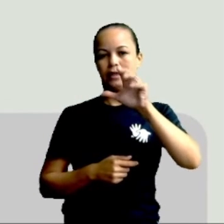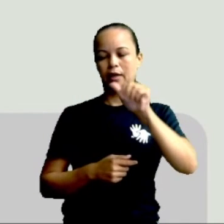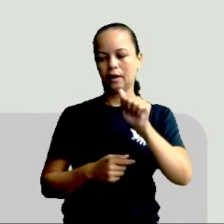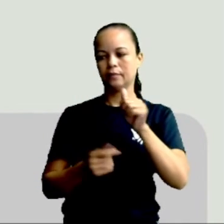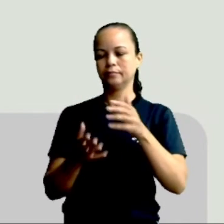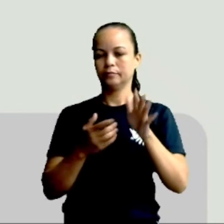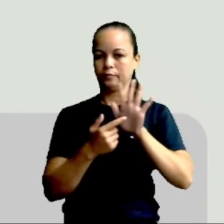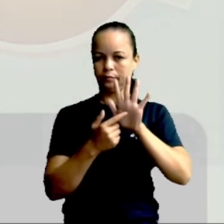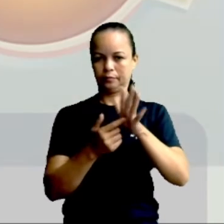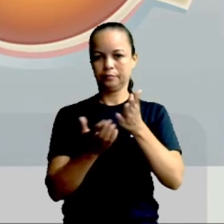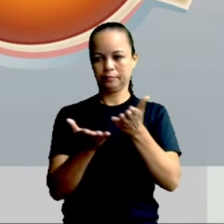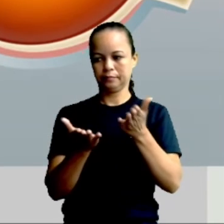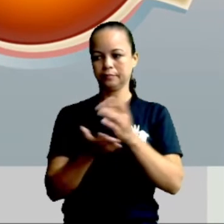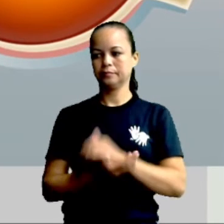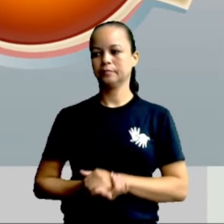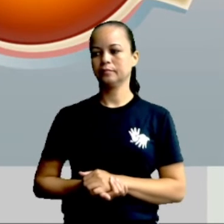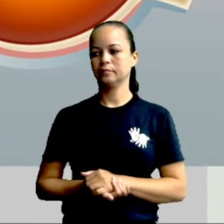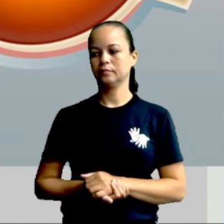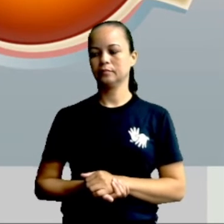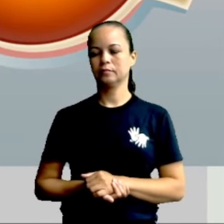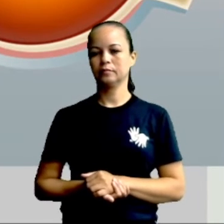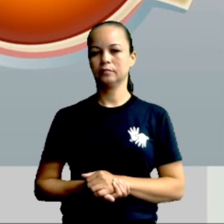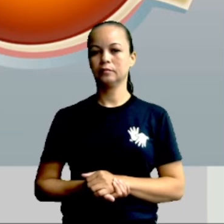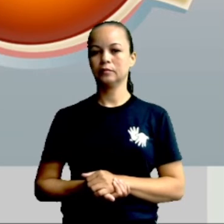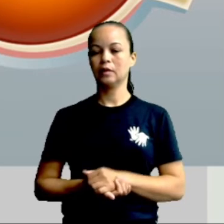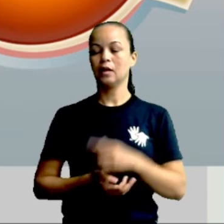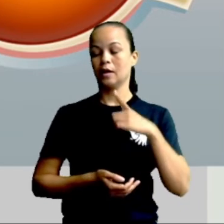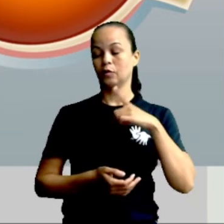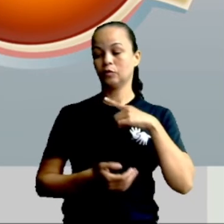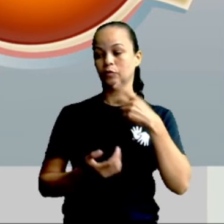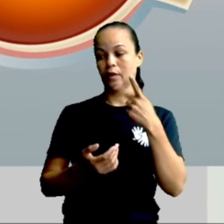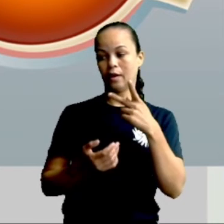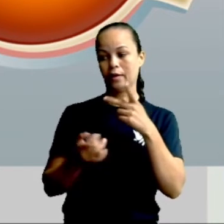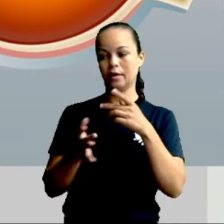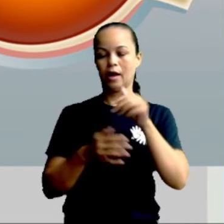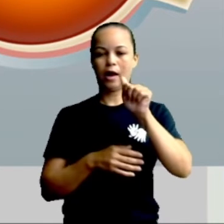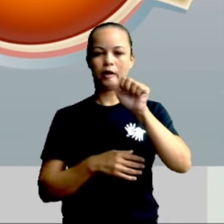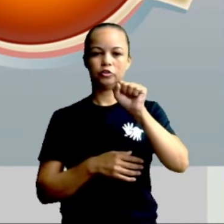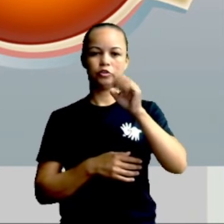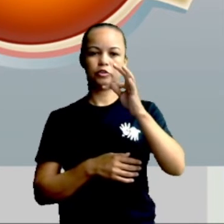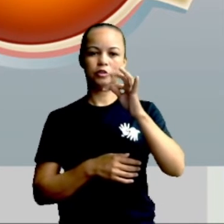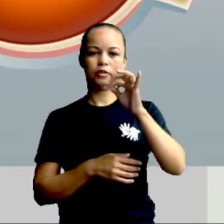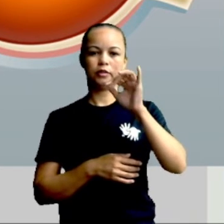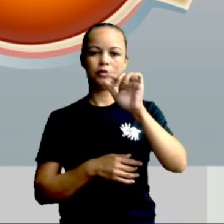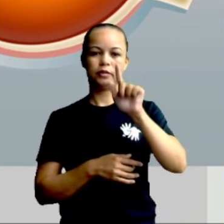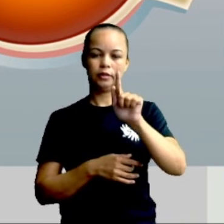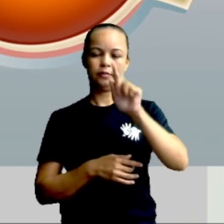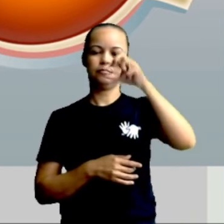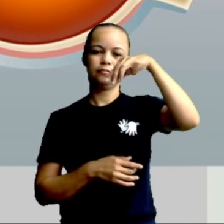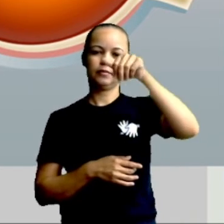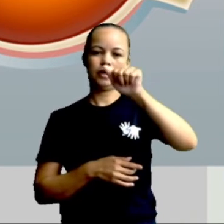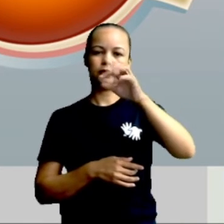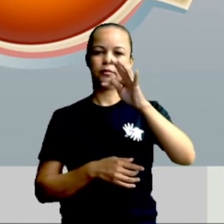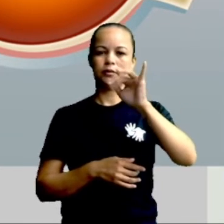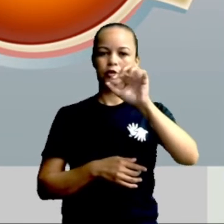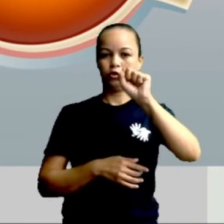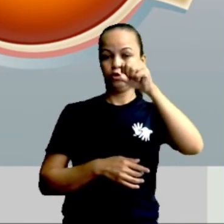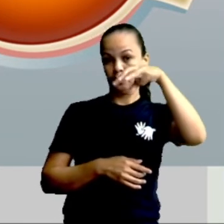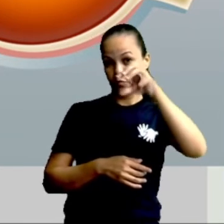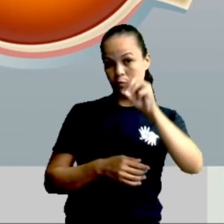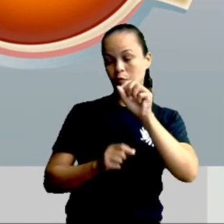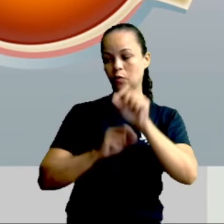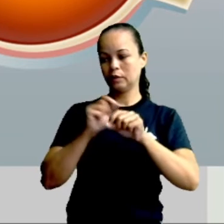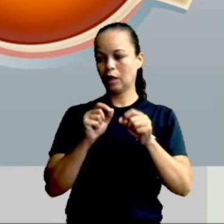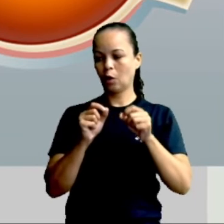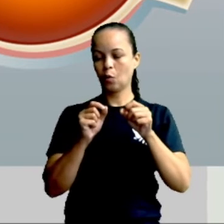deixa eu voltar aqui rapidinho. Uma pessoa que tem astigmatismo aqui, ó, tem essa formação da imagem assim, né? É para ser na retina, no ponto focal,